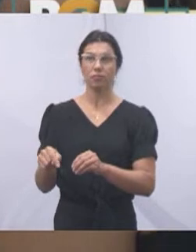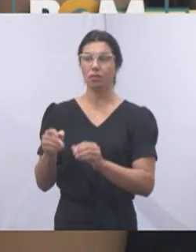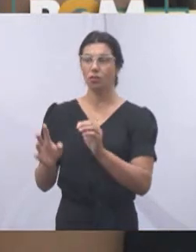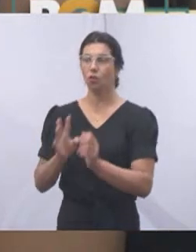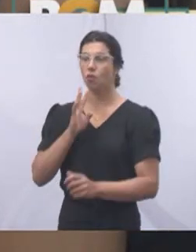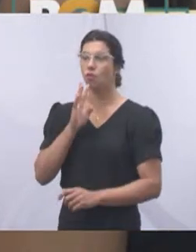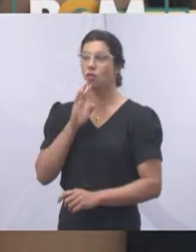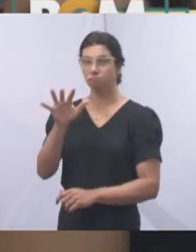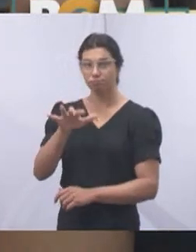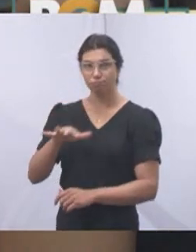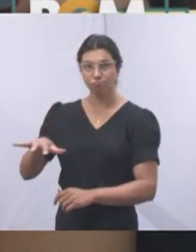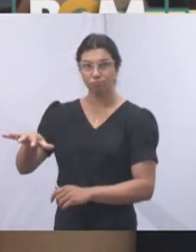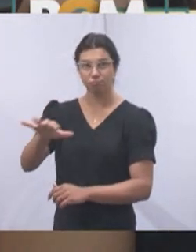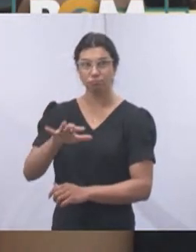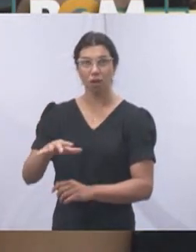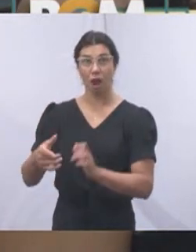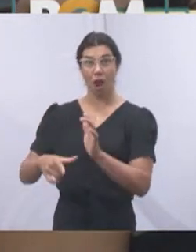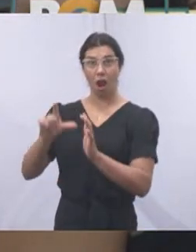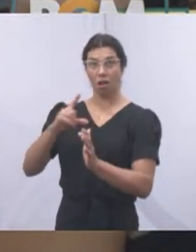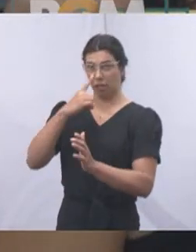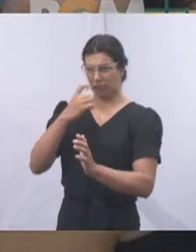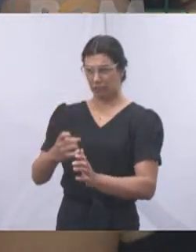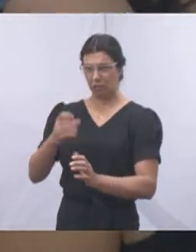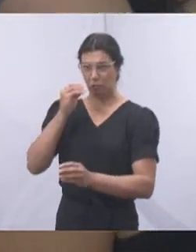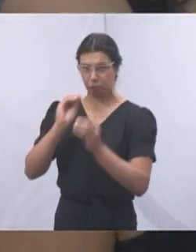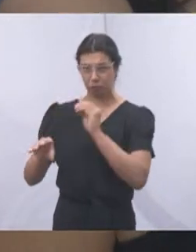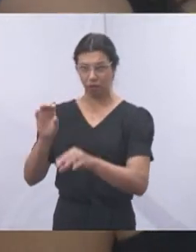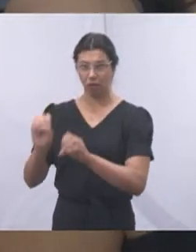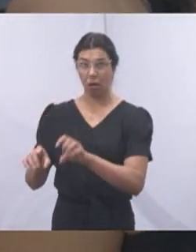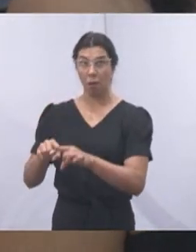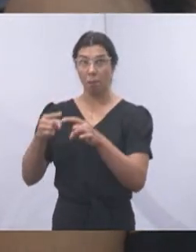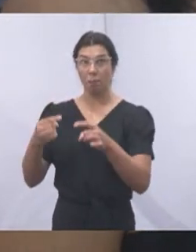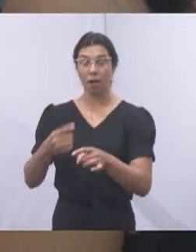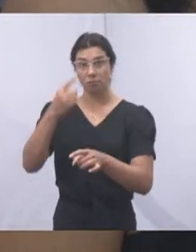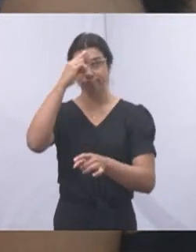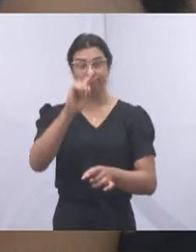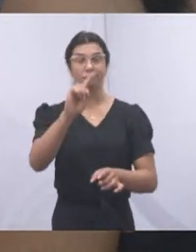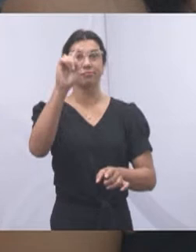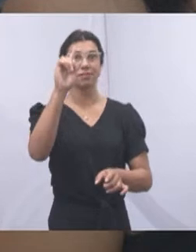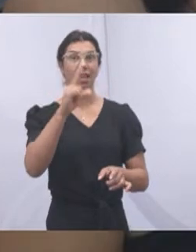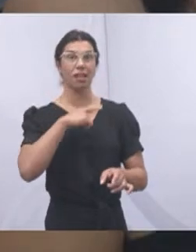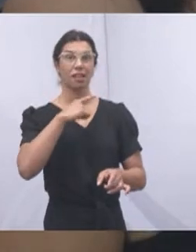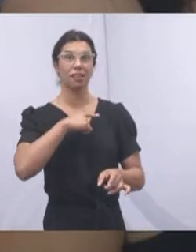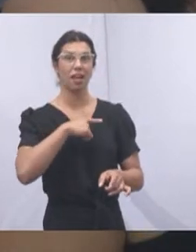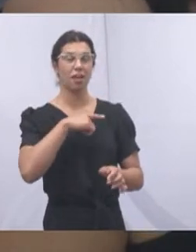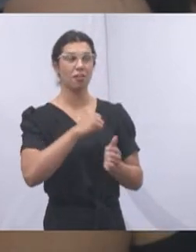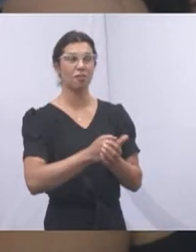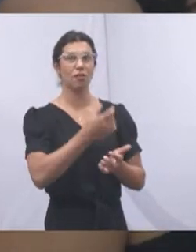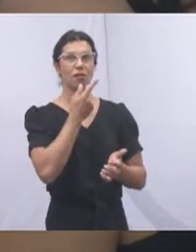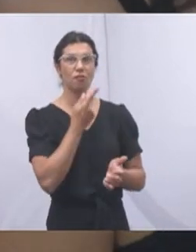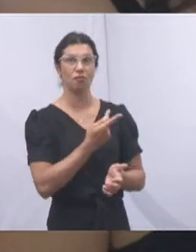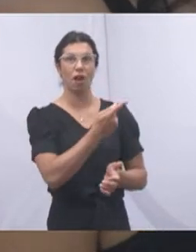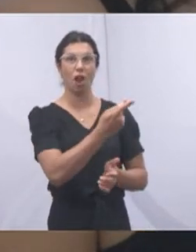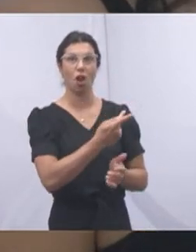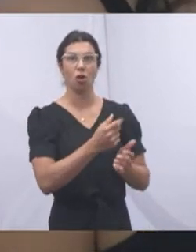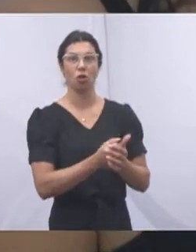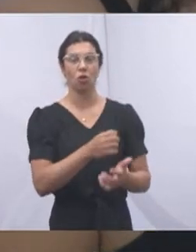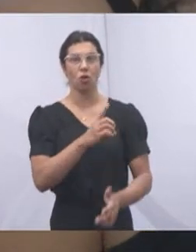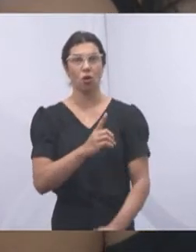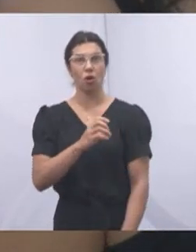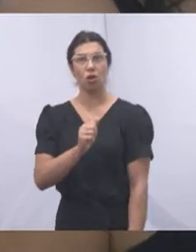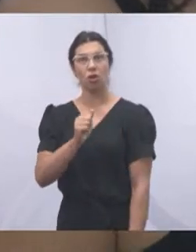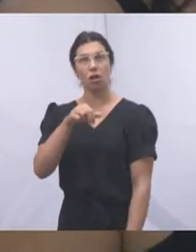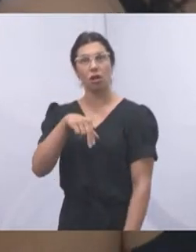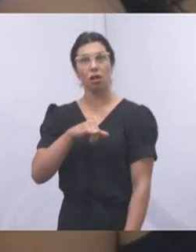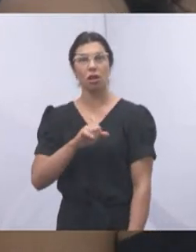né? Era um lixão. E ele deu a ideia para o Daniel tá fazendo uma praça,